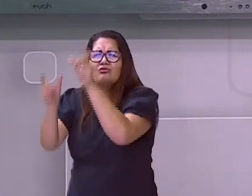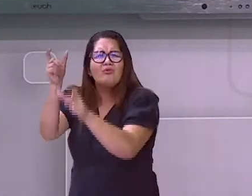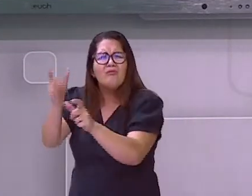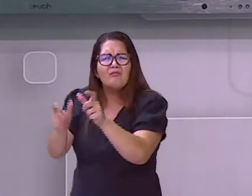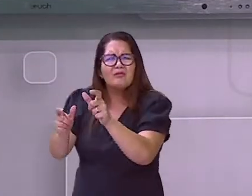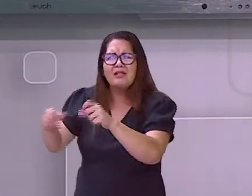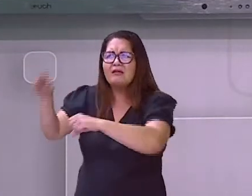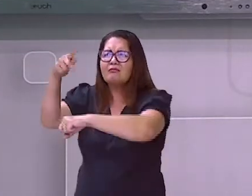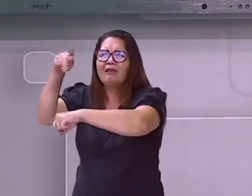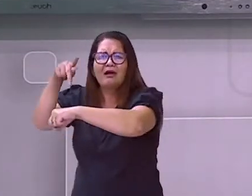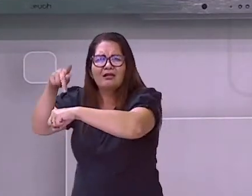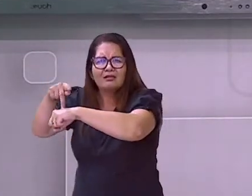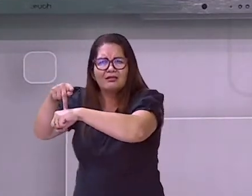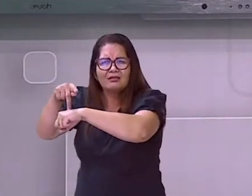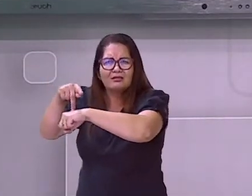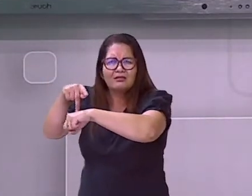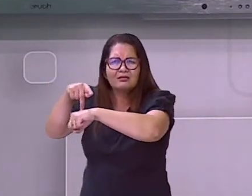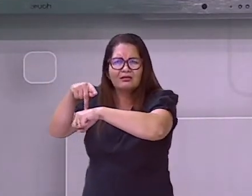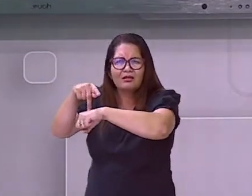país?